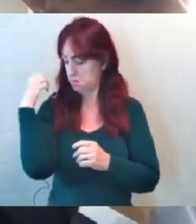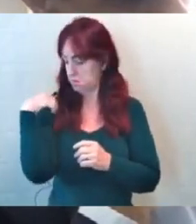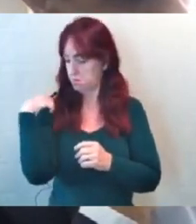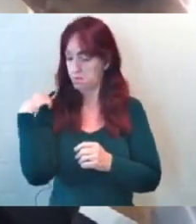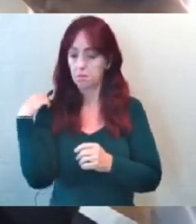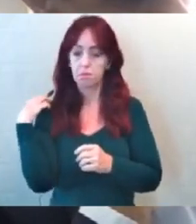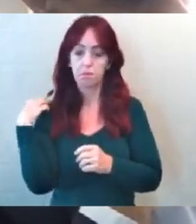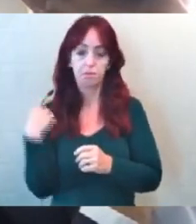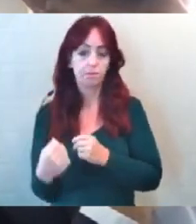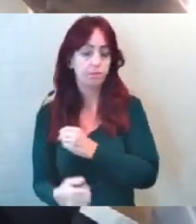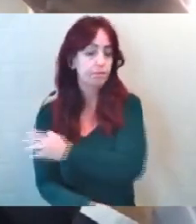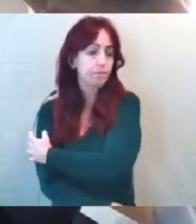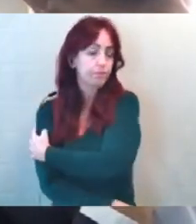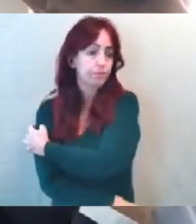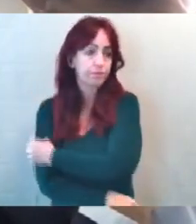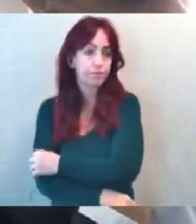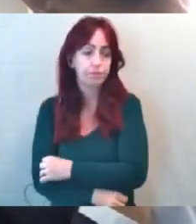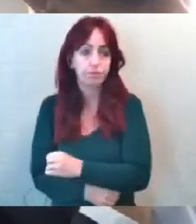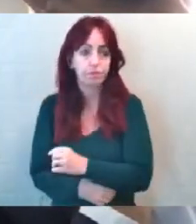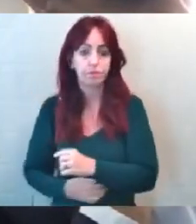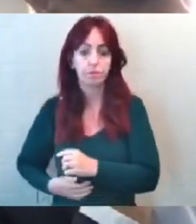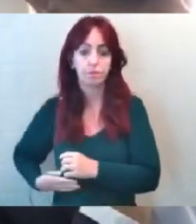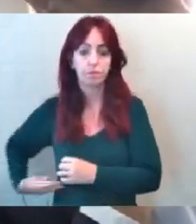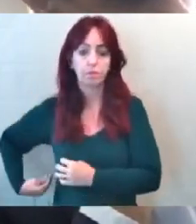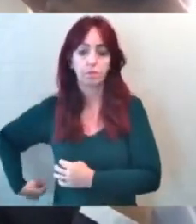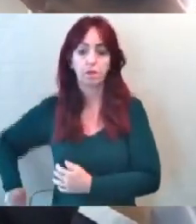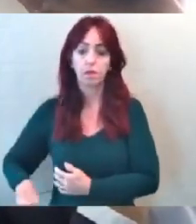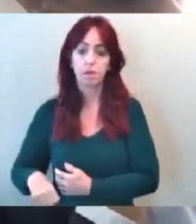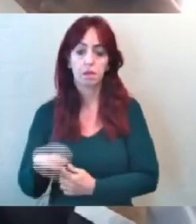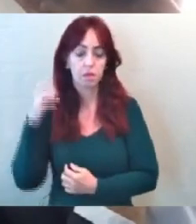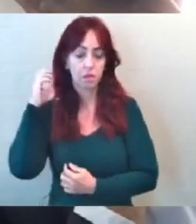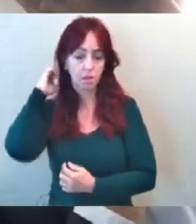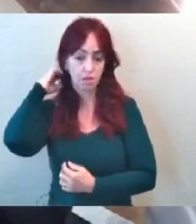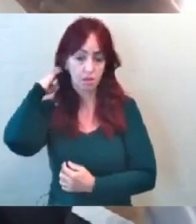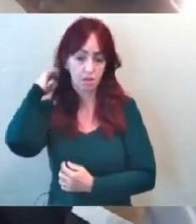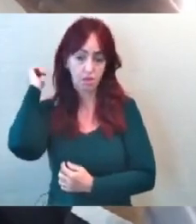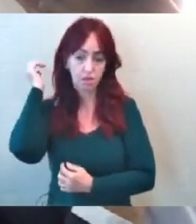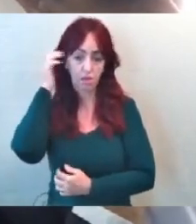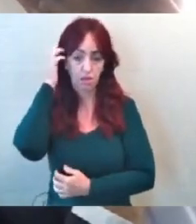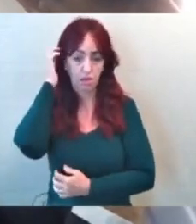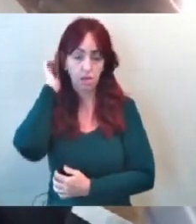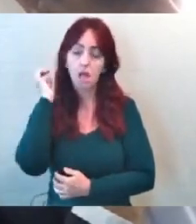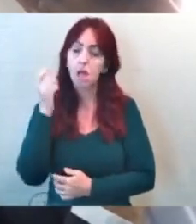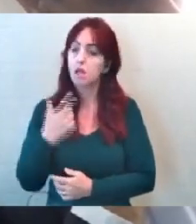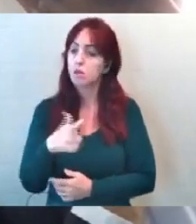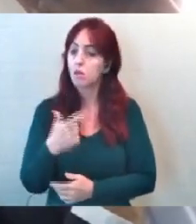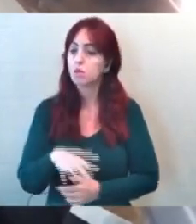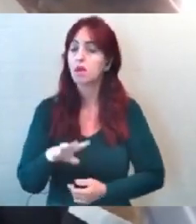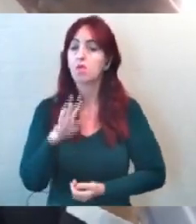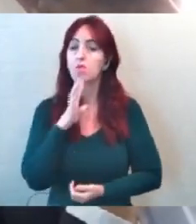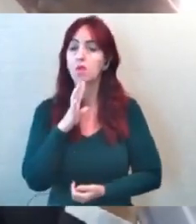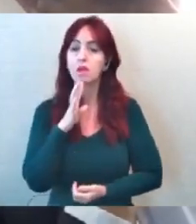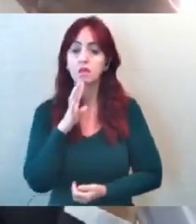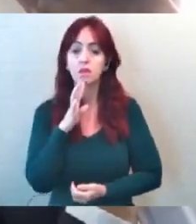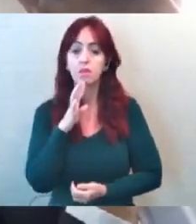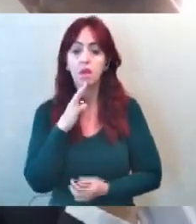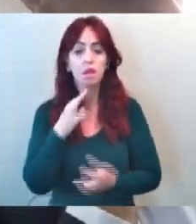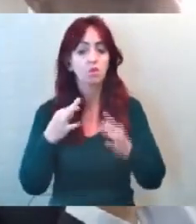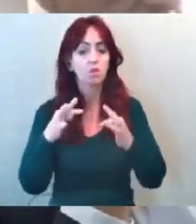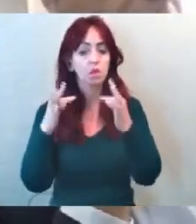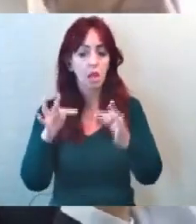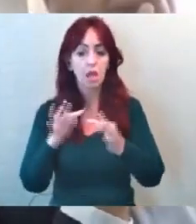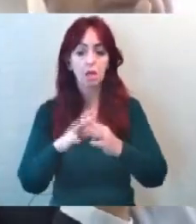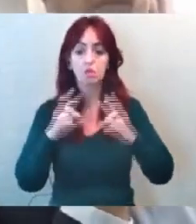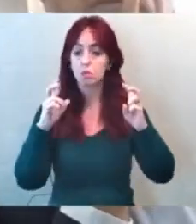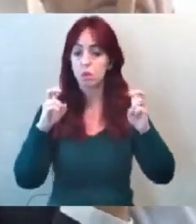não estou aqui para ajudar de forma nenhuma o depoente, eu não tenho conhecimento técnico sobre esse assunto, não vim acompanhando esse assunto,